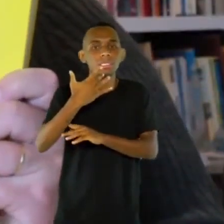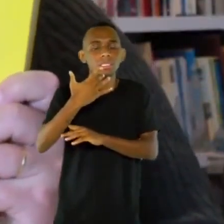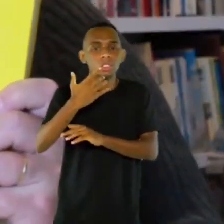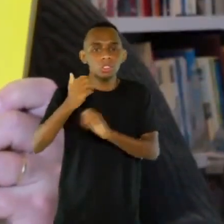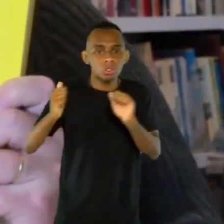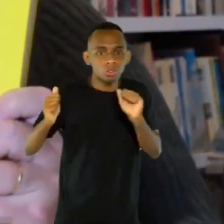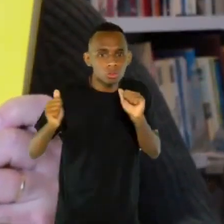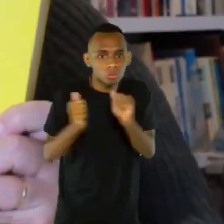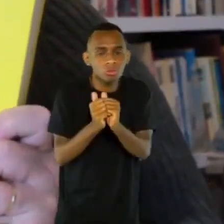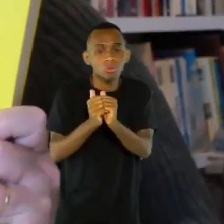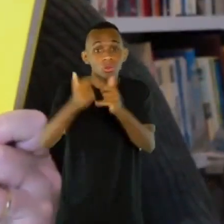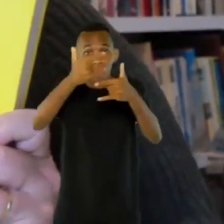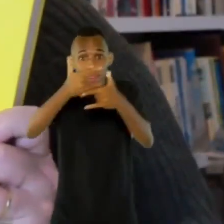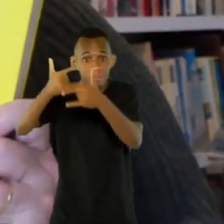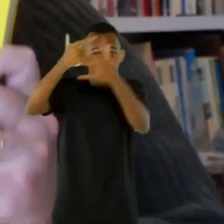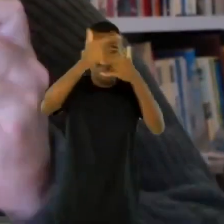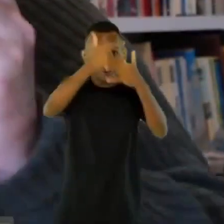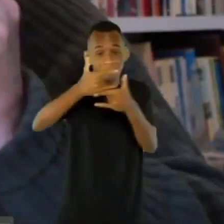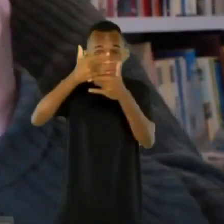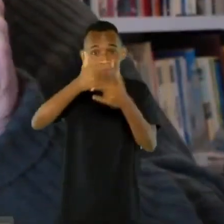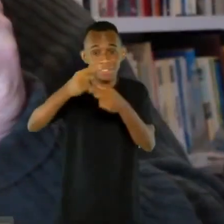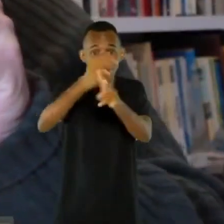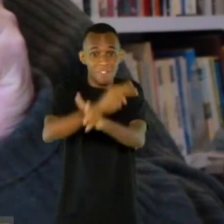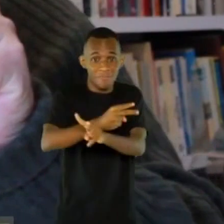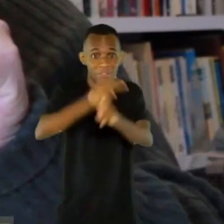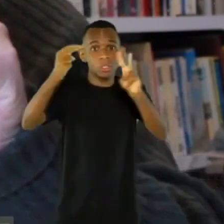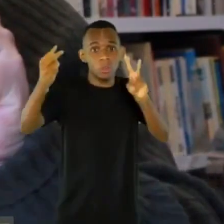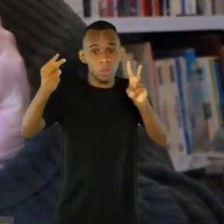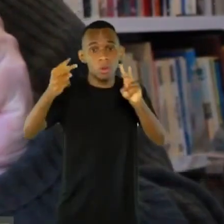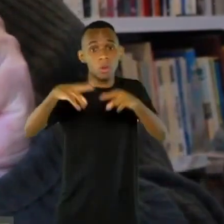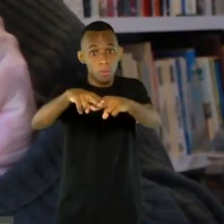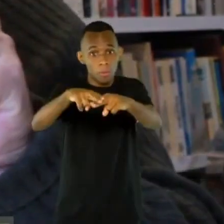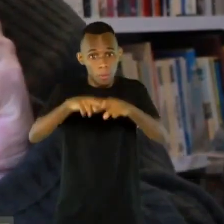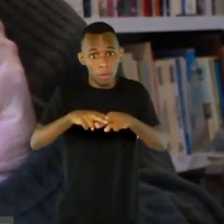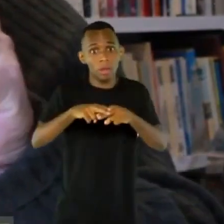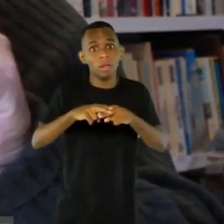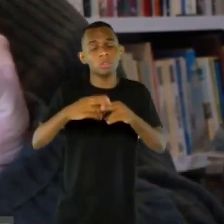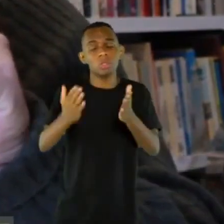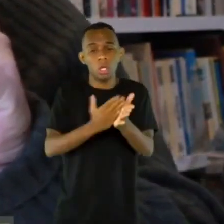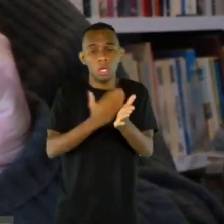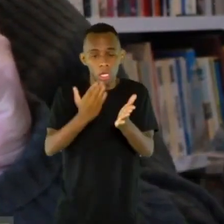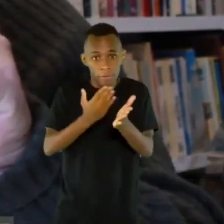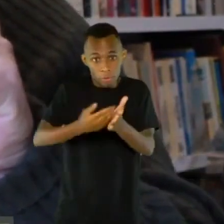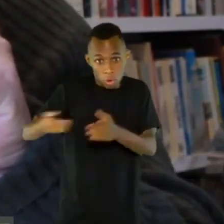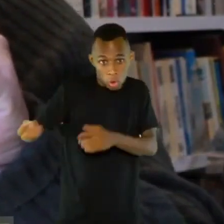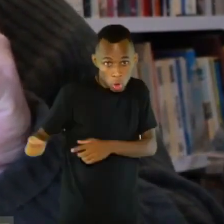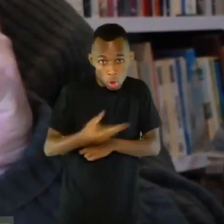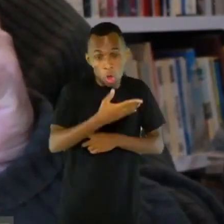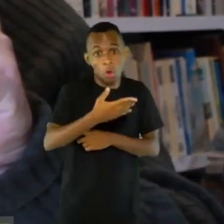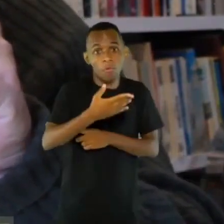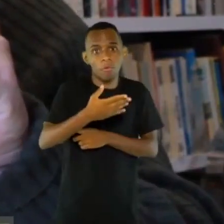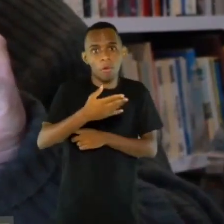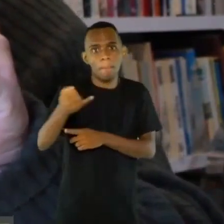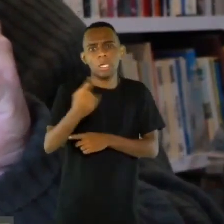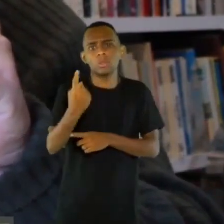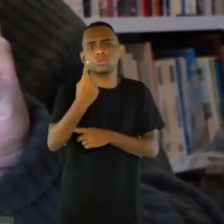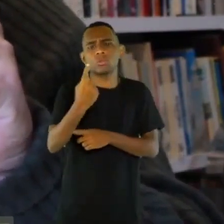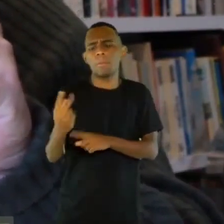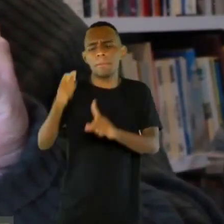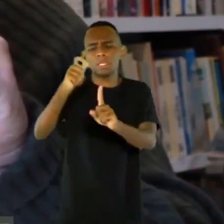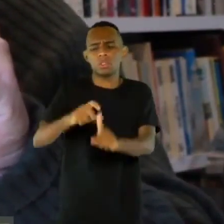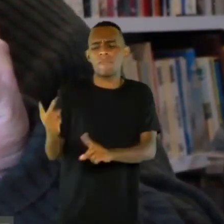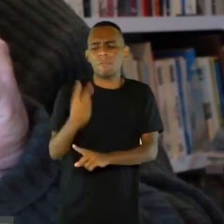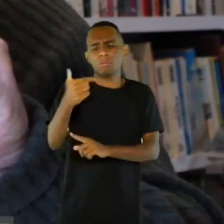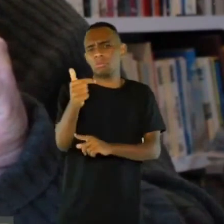nesse quadradinho de plástico ou de vidro, por causa do novo livro da Patrícia Mello, Menos que Um, editado pela